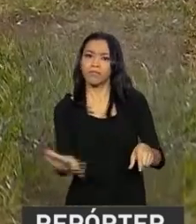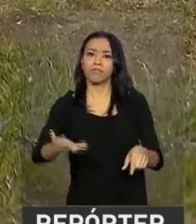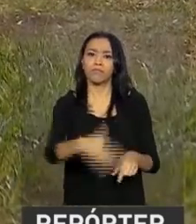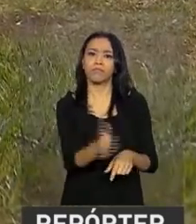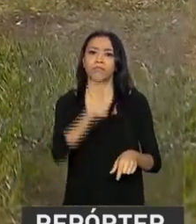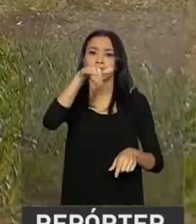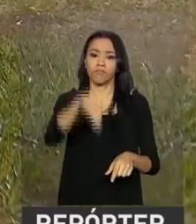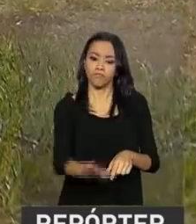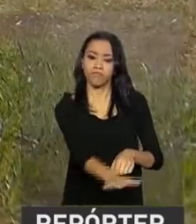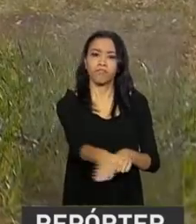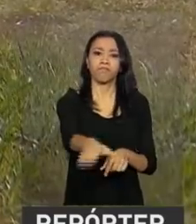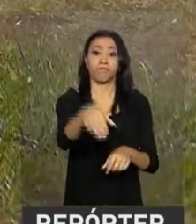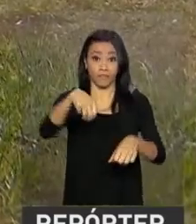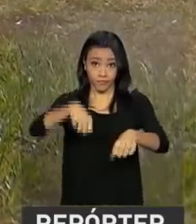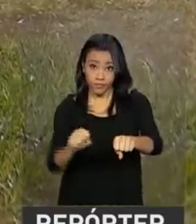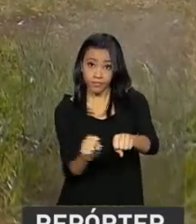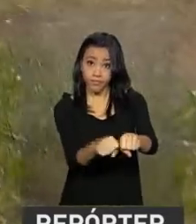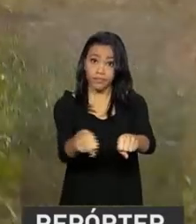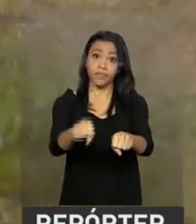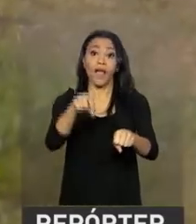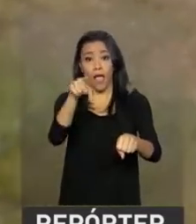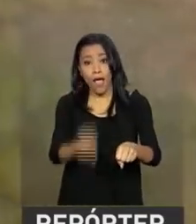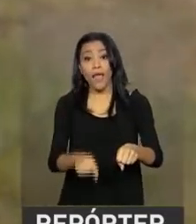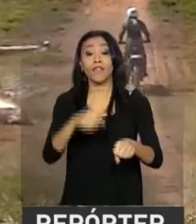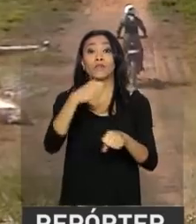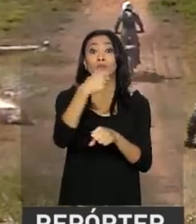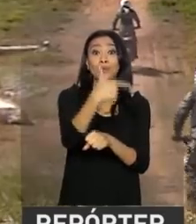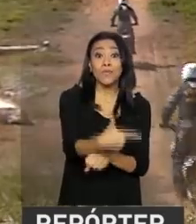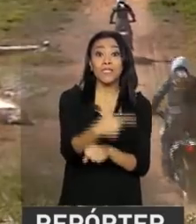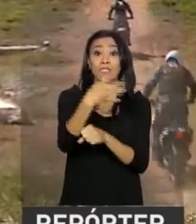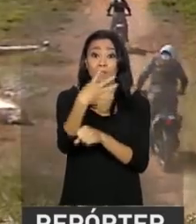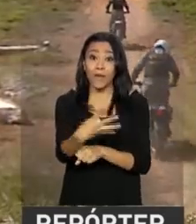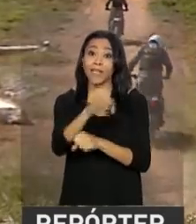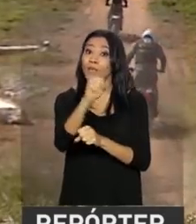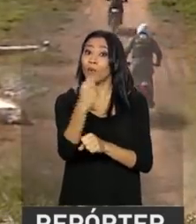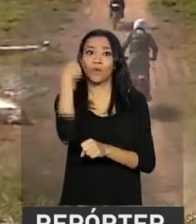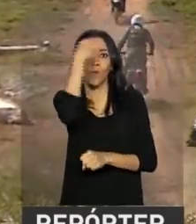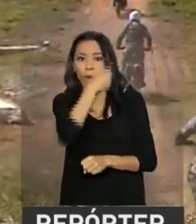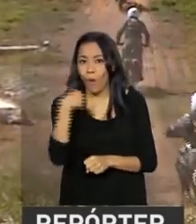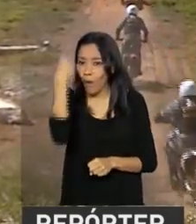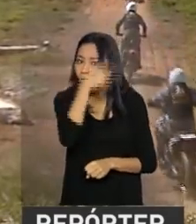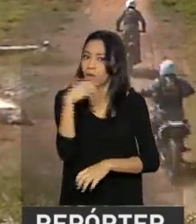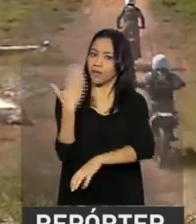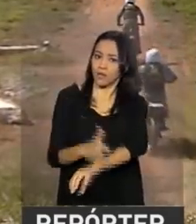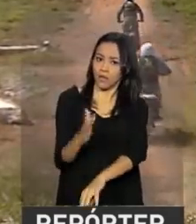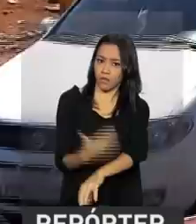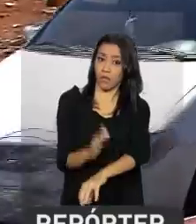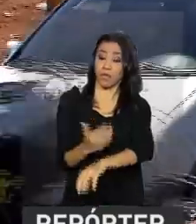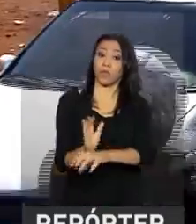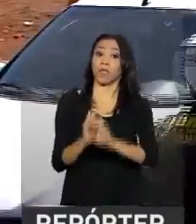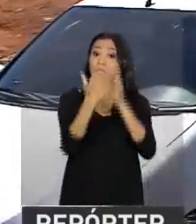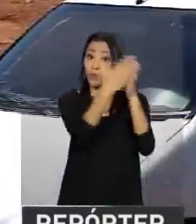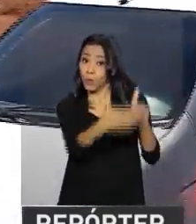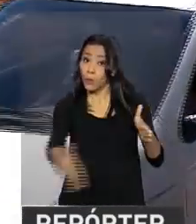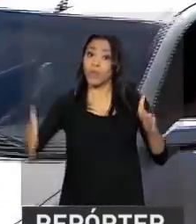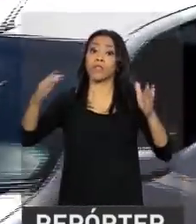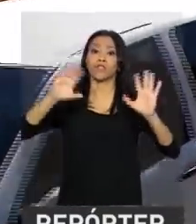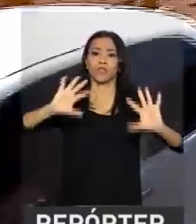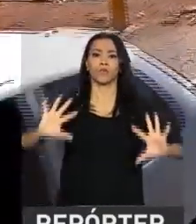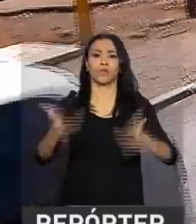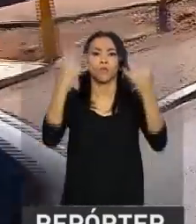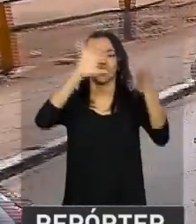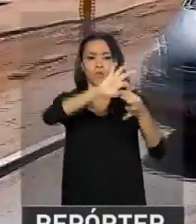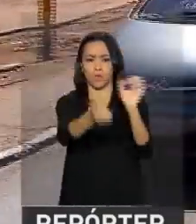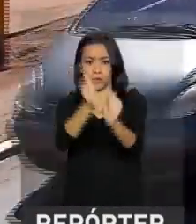em estradas de terra. São 248 horas de muito treinamento para que nos Jogos Olímpicos tudo ocorra bem.